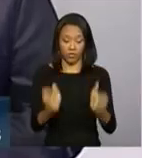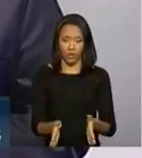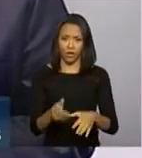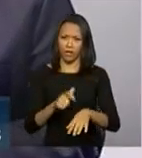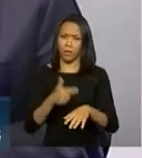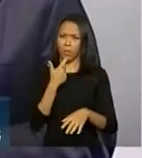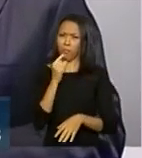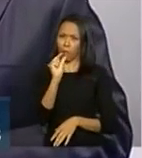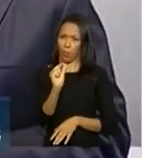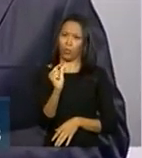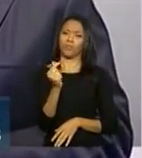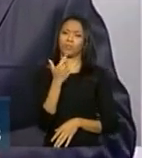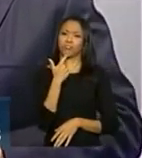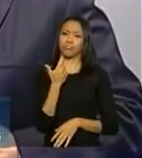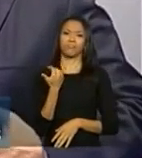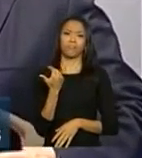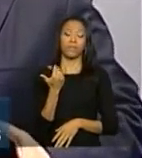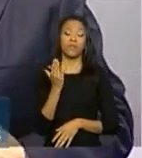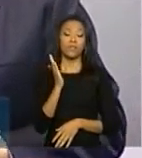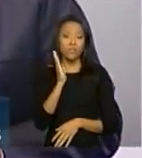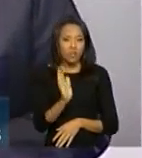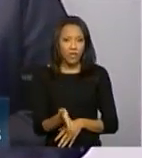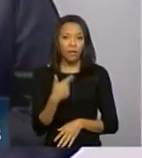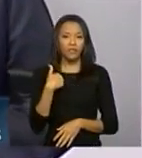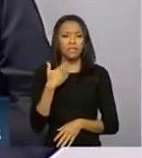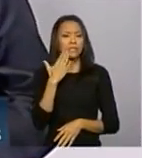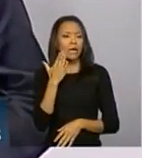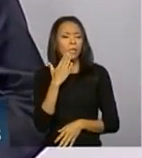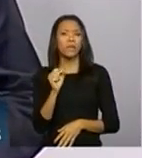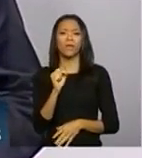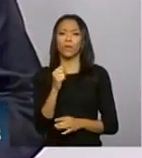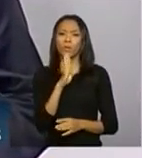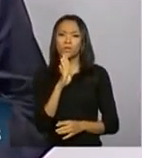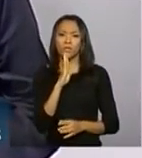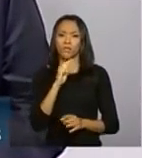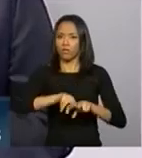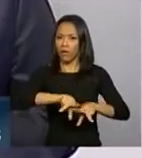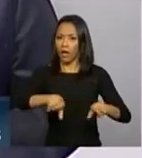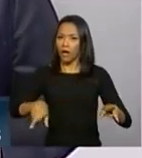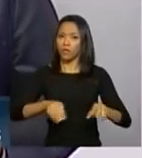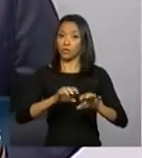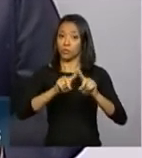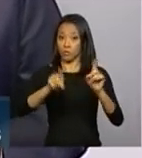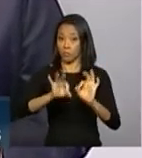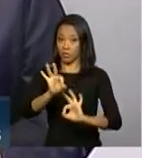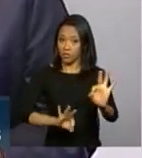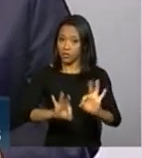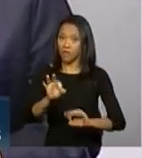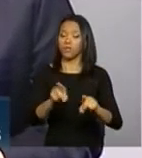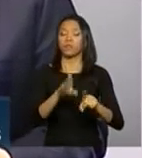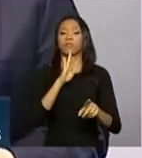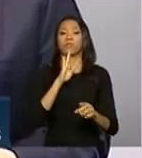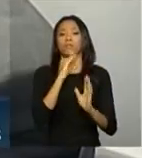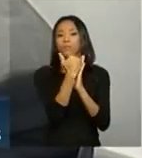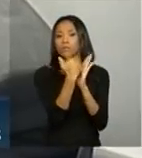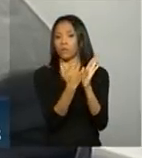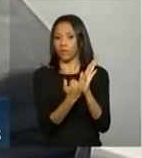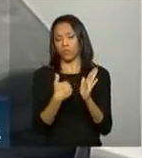de efetivamente se interar todos os programas, todos os projetos. Muito obrigado, ministro.